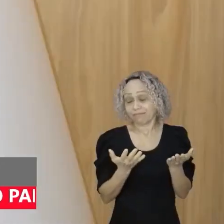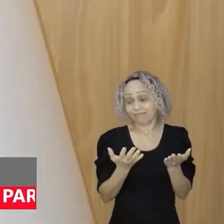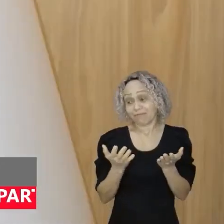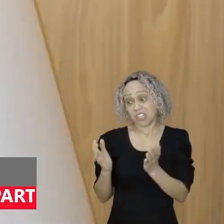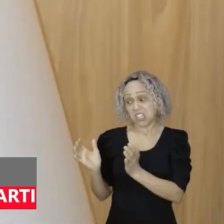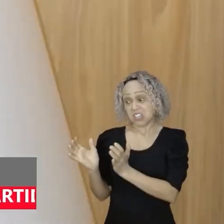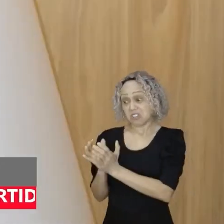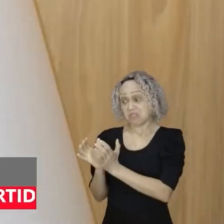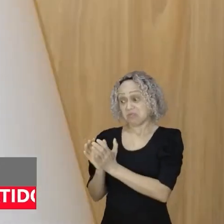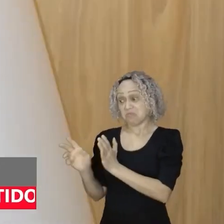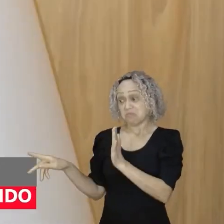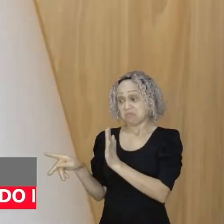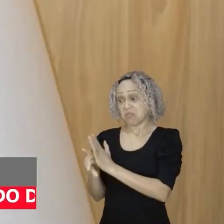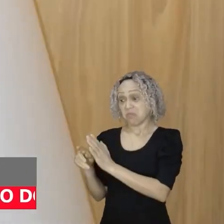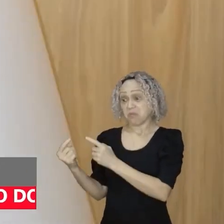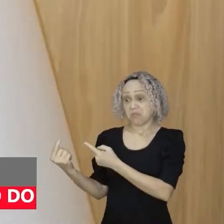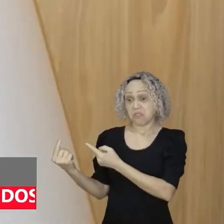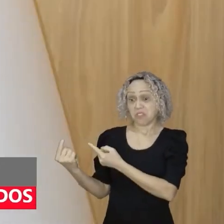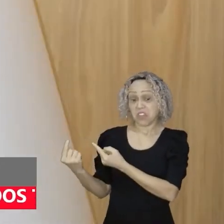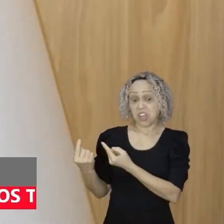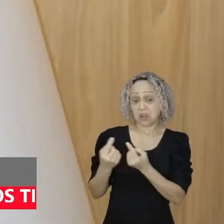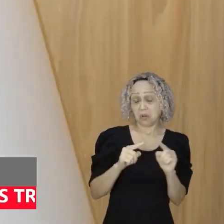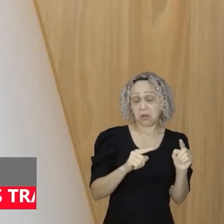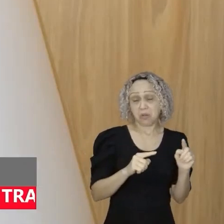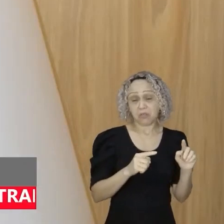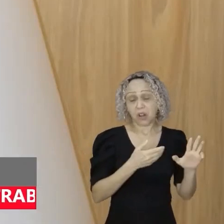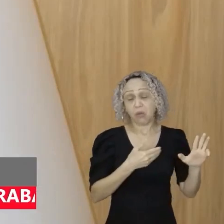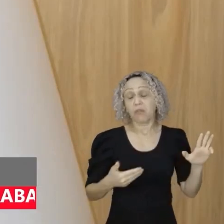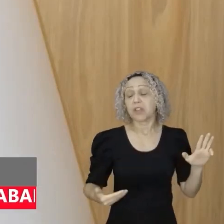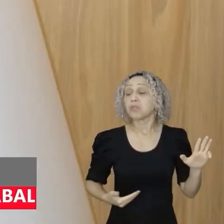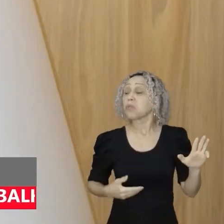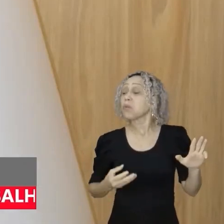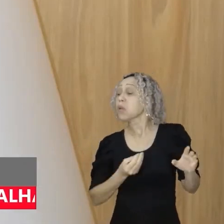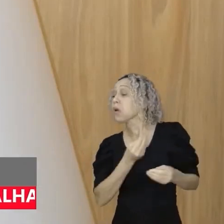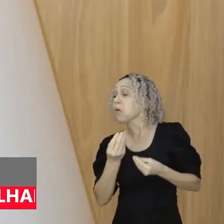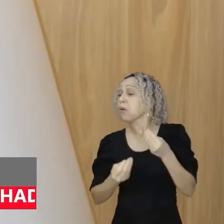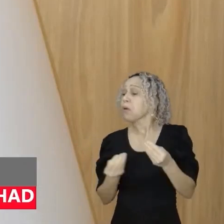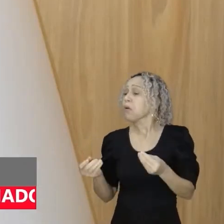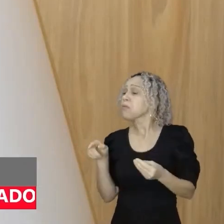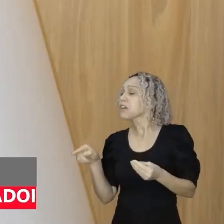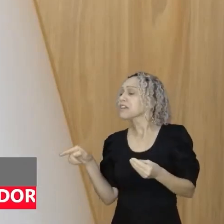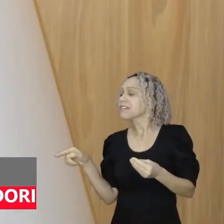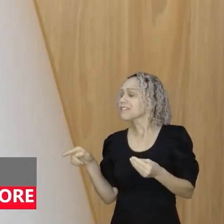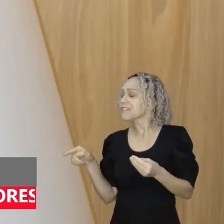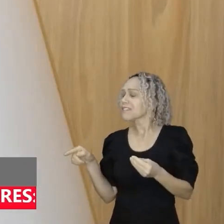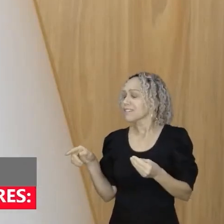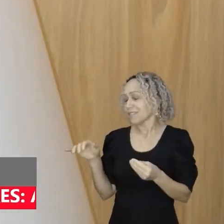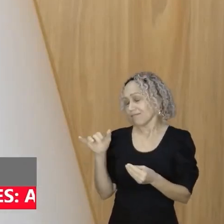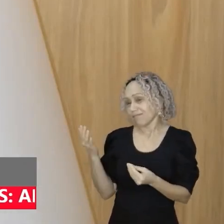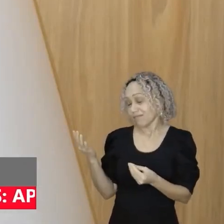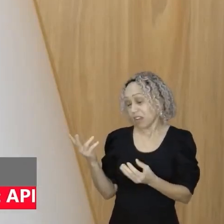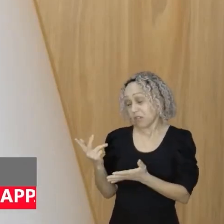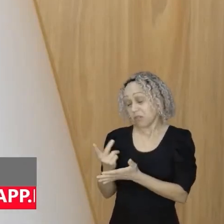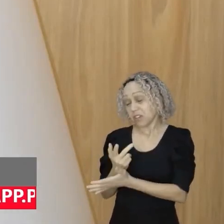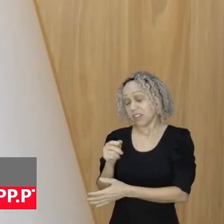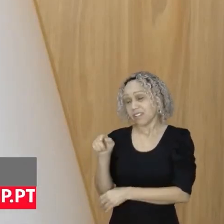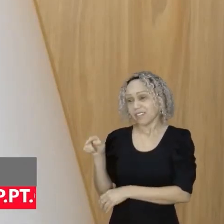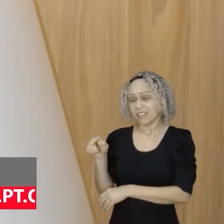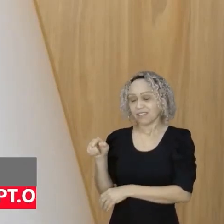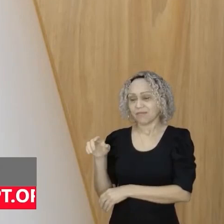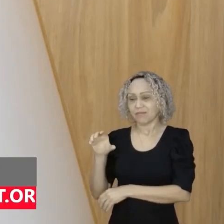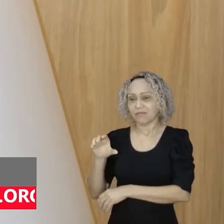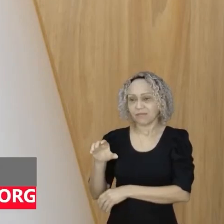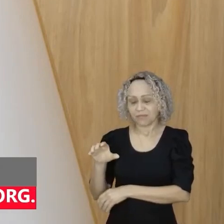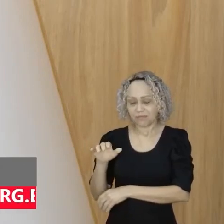né? Mas também a tese deles era muito esdrúxula. Eu fiz uma brincadeira que você não deve fazer algum tipo de CPMI que